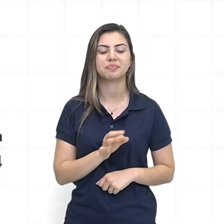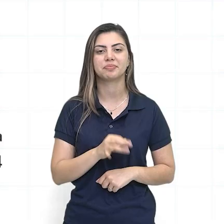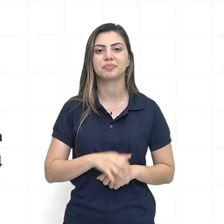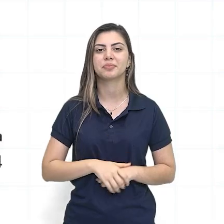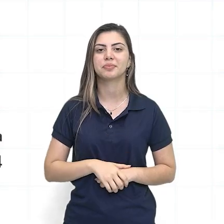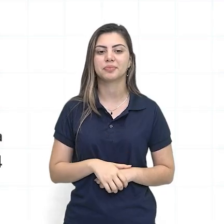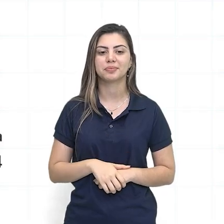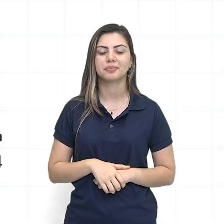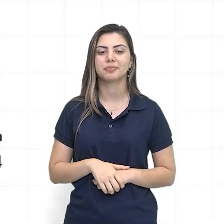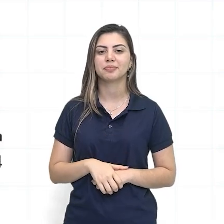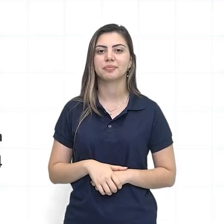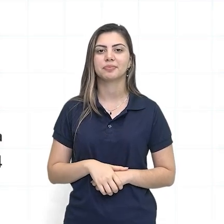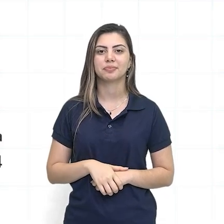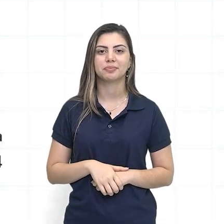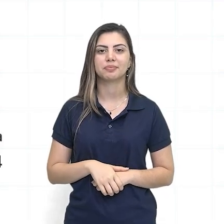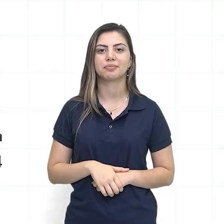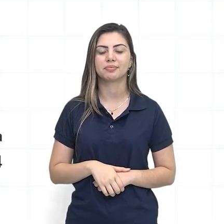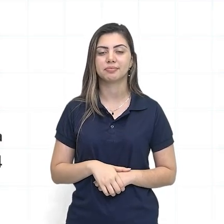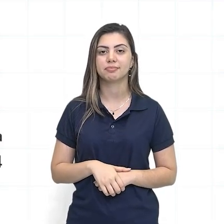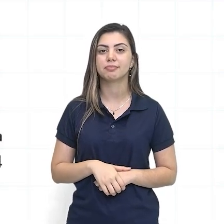né? Então,